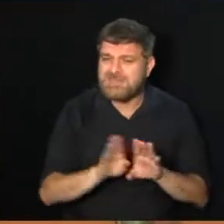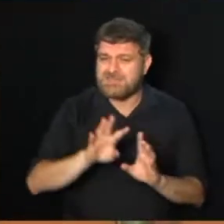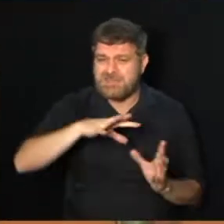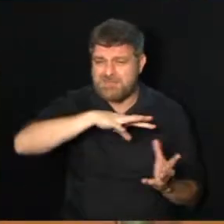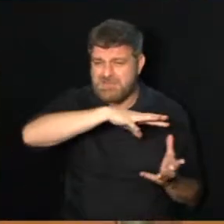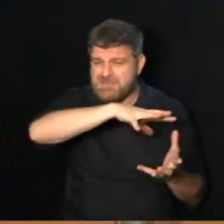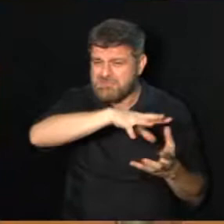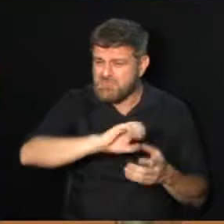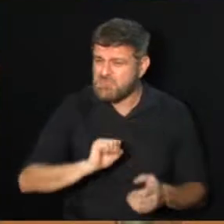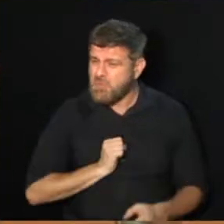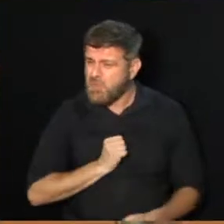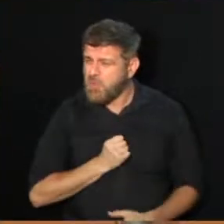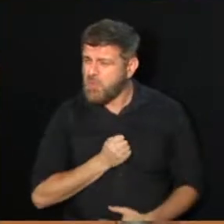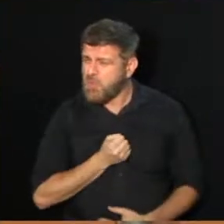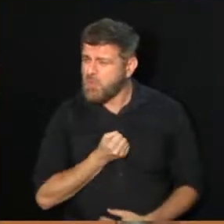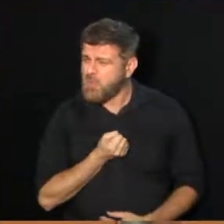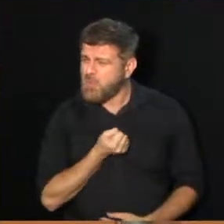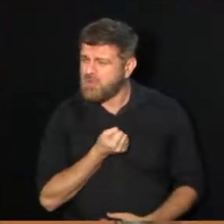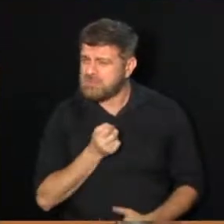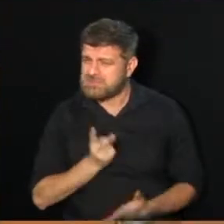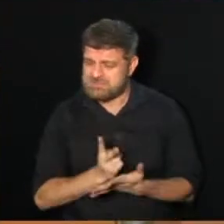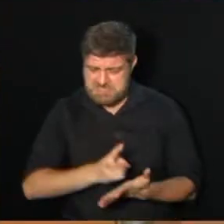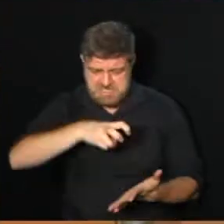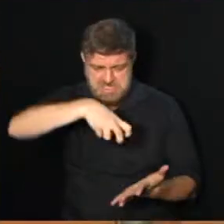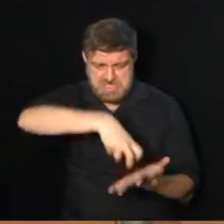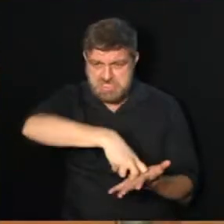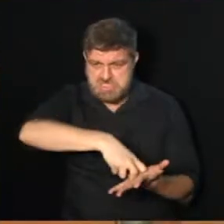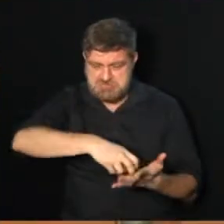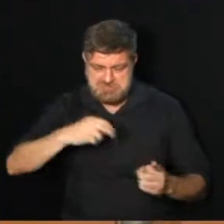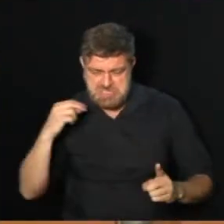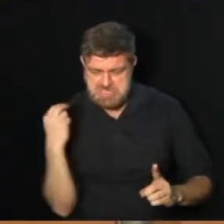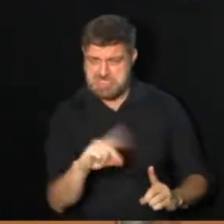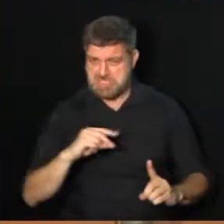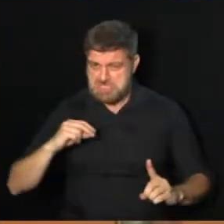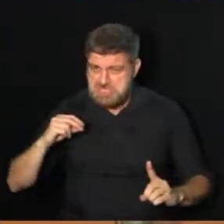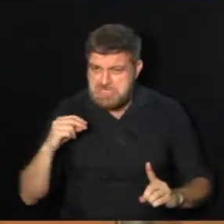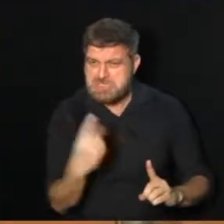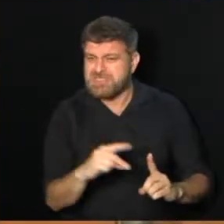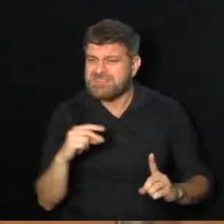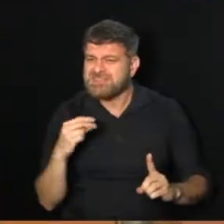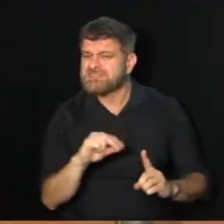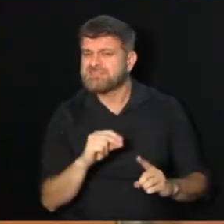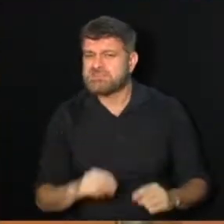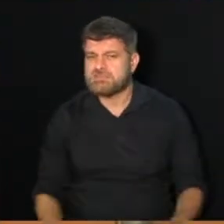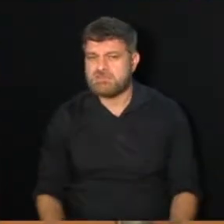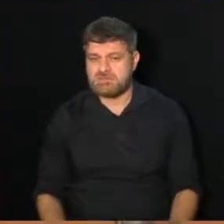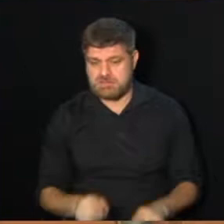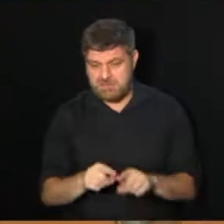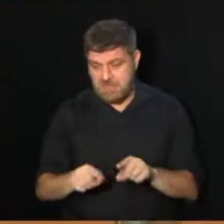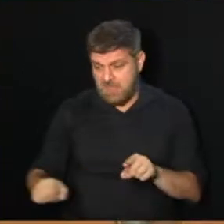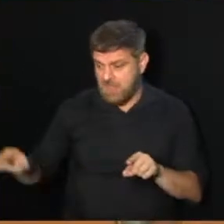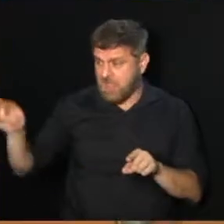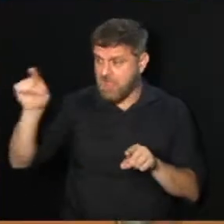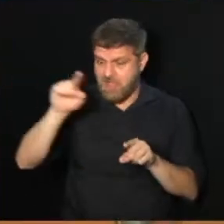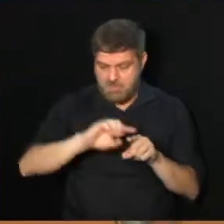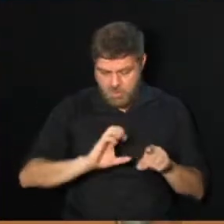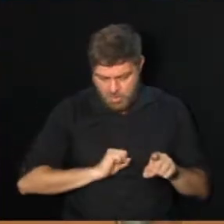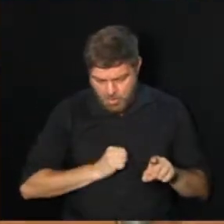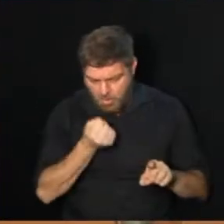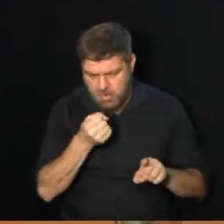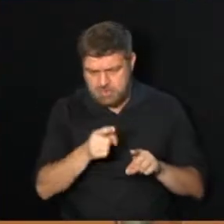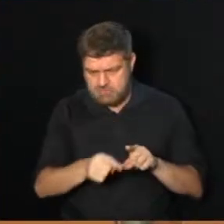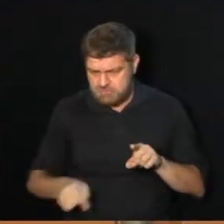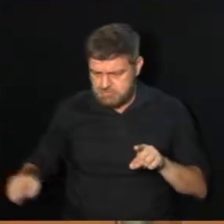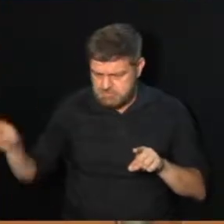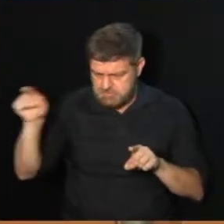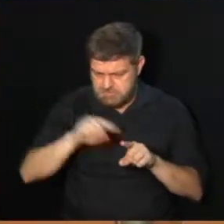cultura de ódio, uma cultura punitiva. E essa cultura punitiva só gerou mais ódio, mais revolta. A gente vê